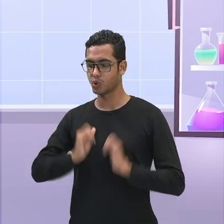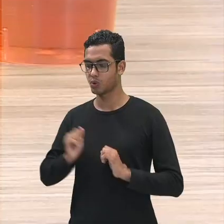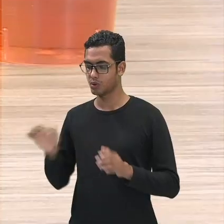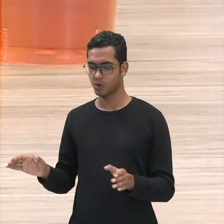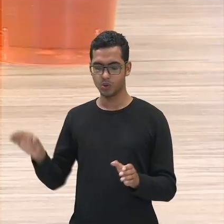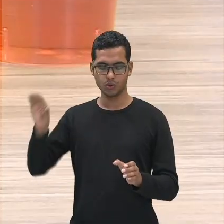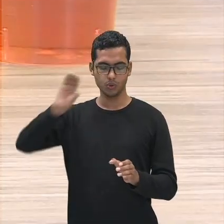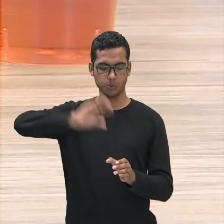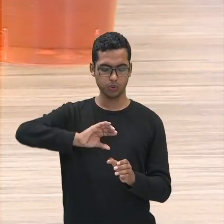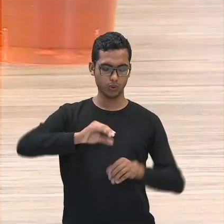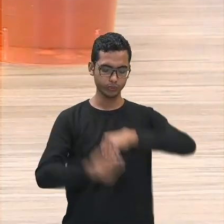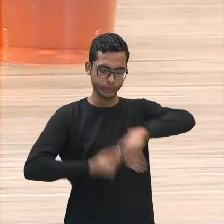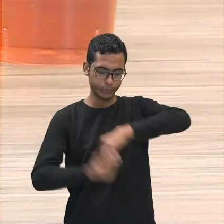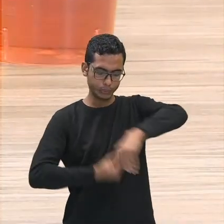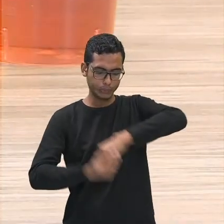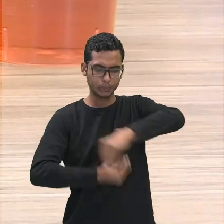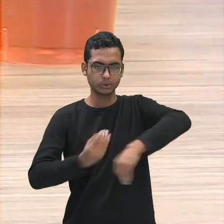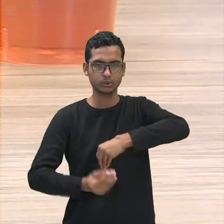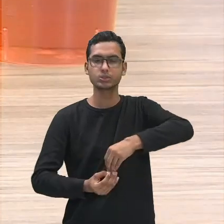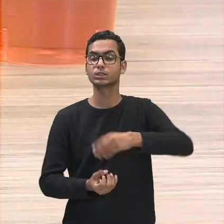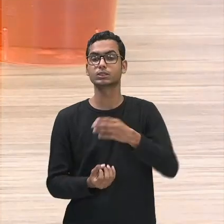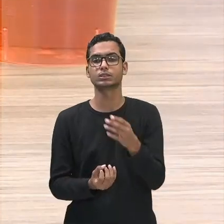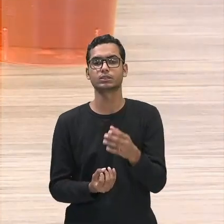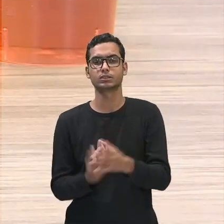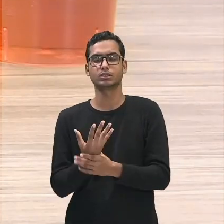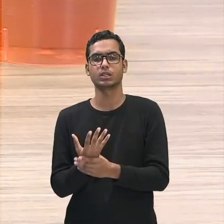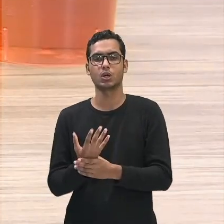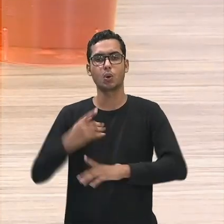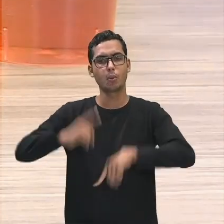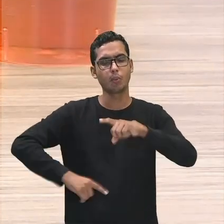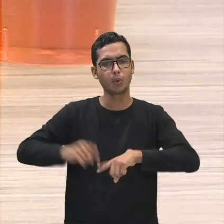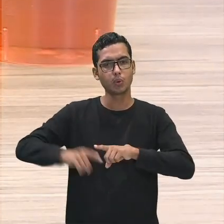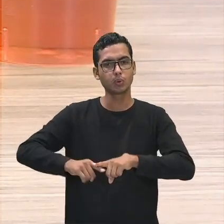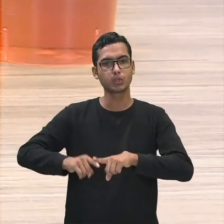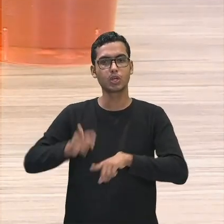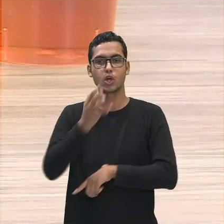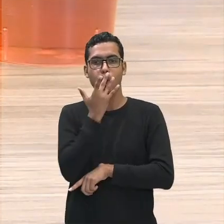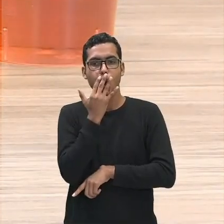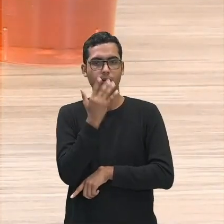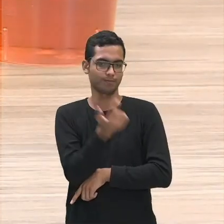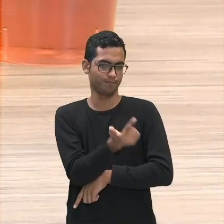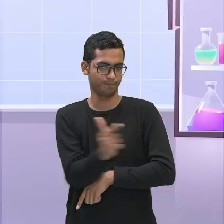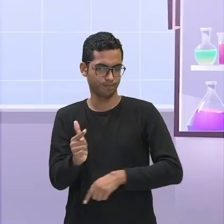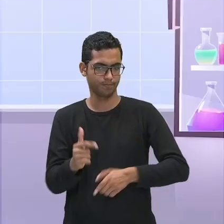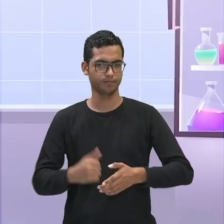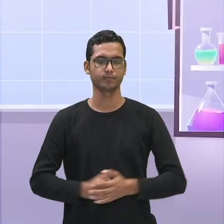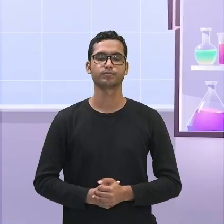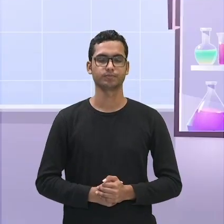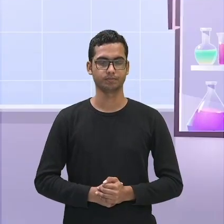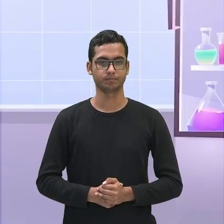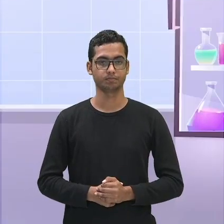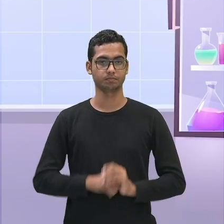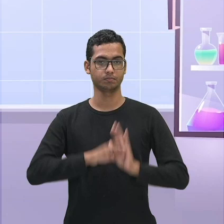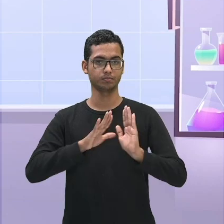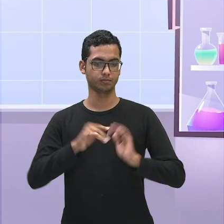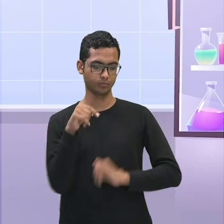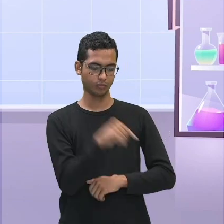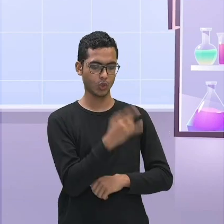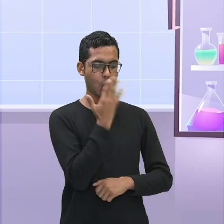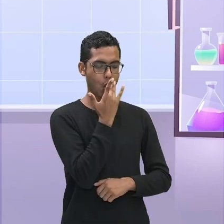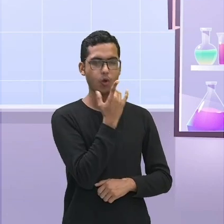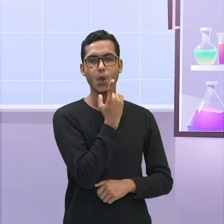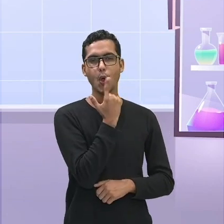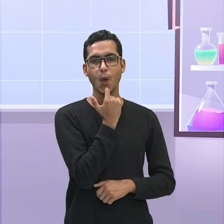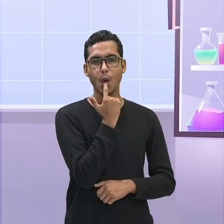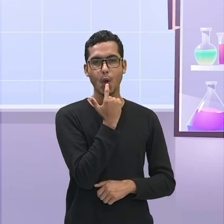para formar um produto incolor. No entanto, a cor vermelha da